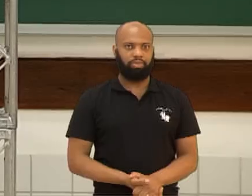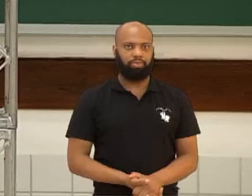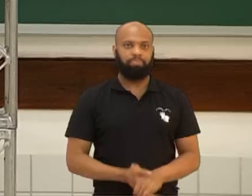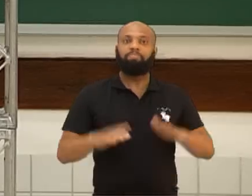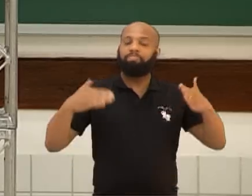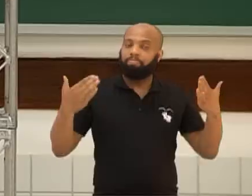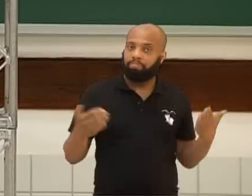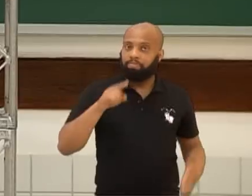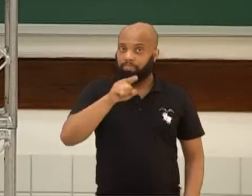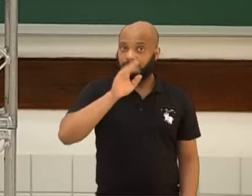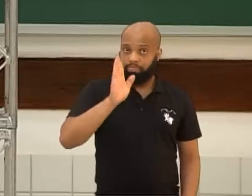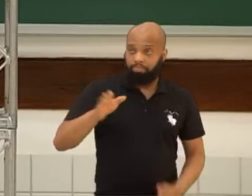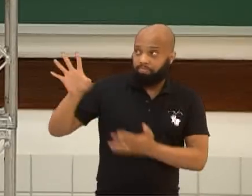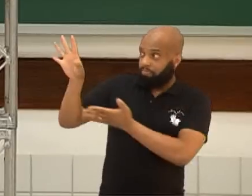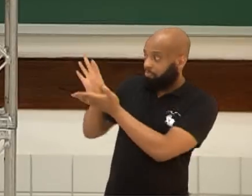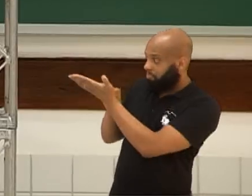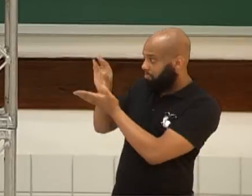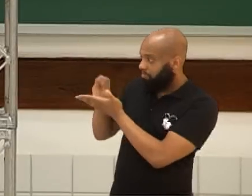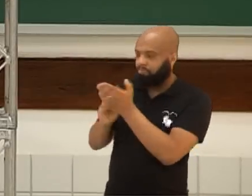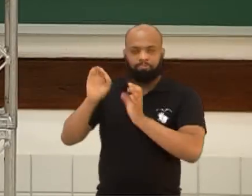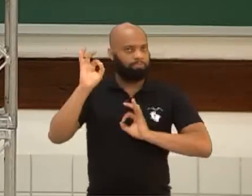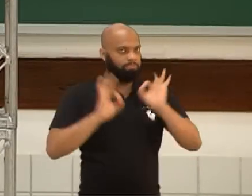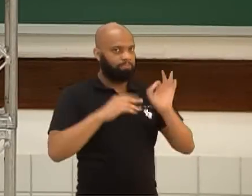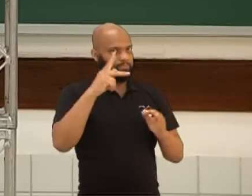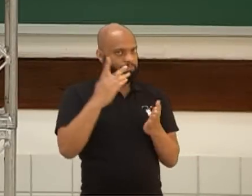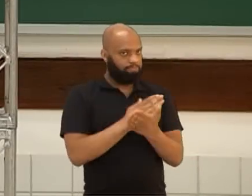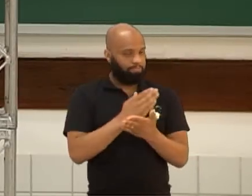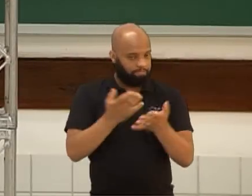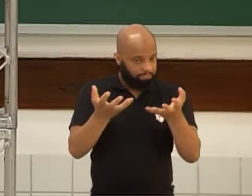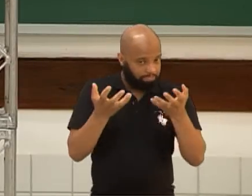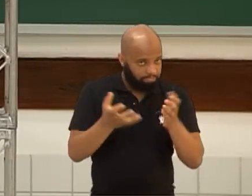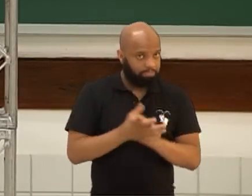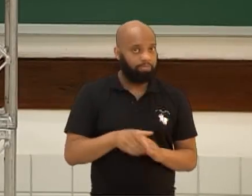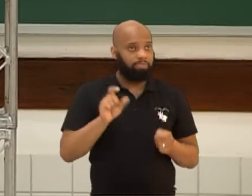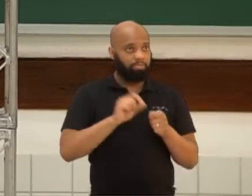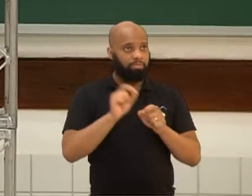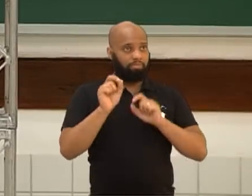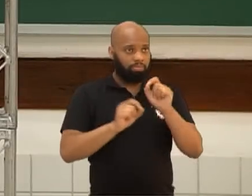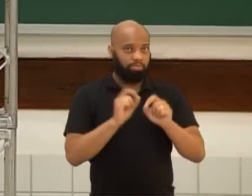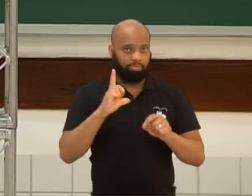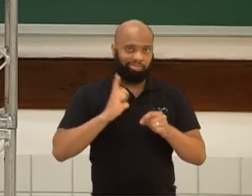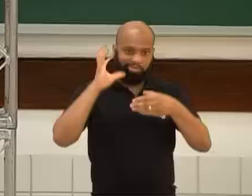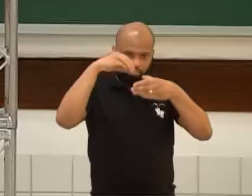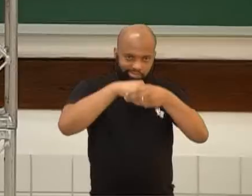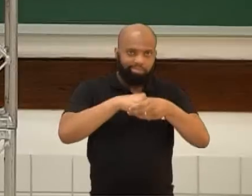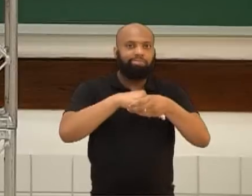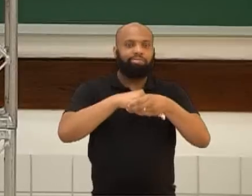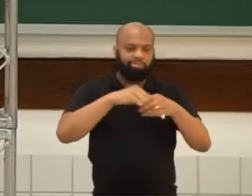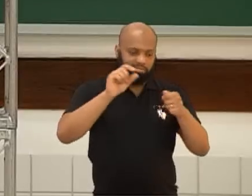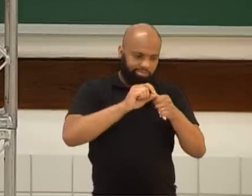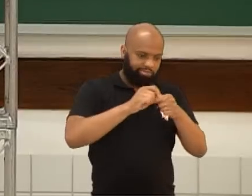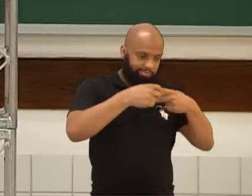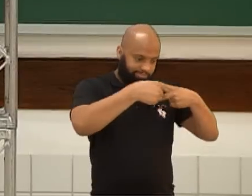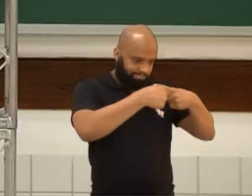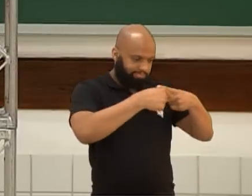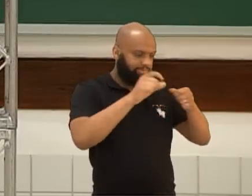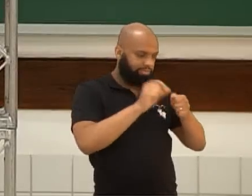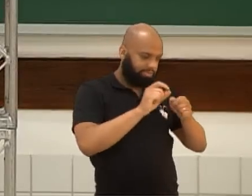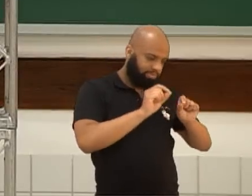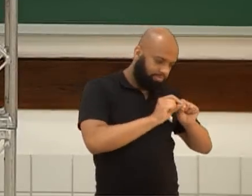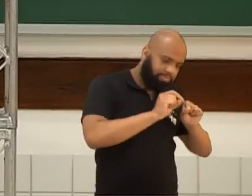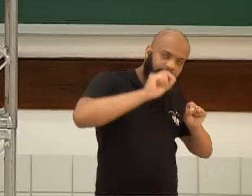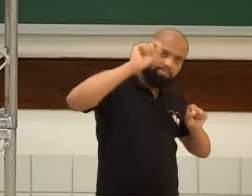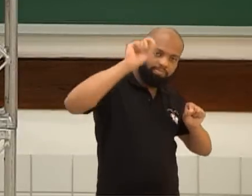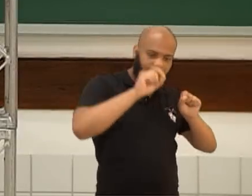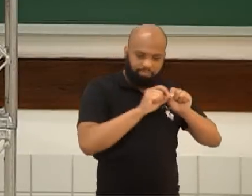E aí, copiaram? Bem organizadinho no caderno. Então, a gente traçou a partir de um vértice, as diagonais, obtivemos